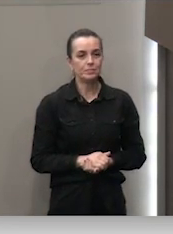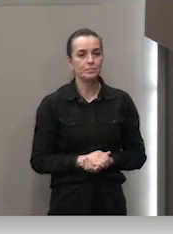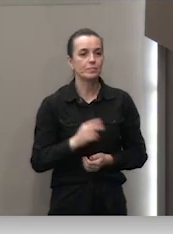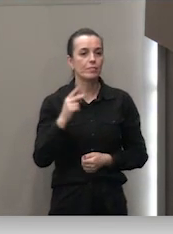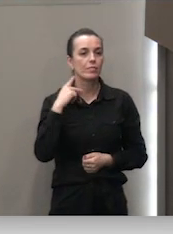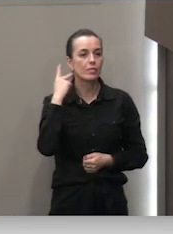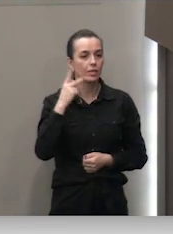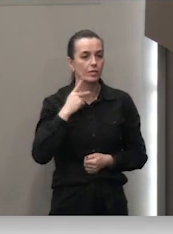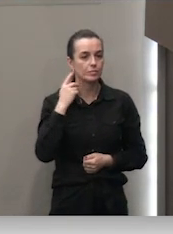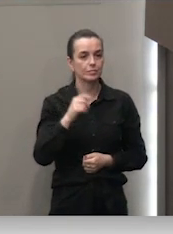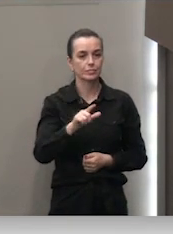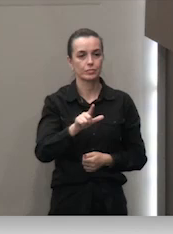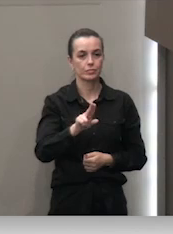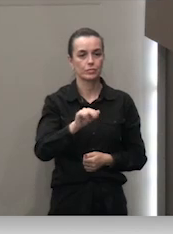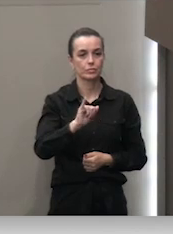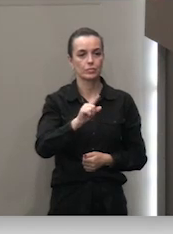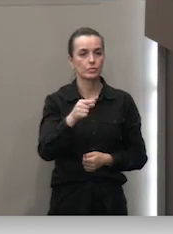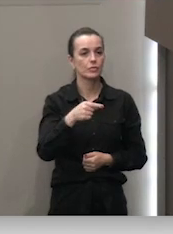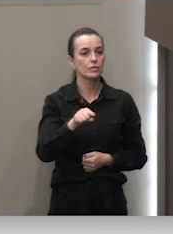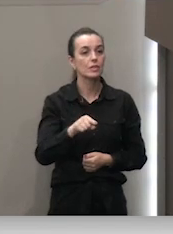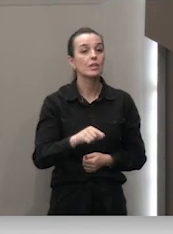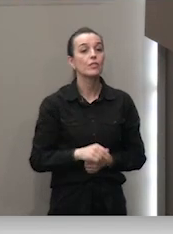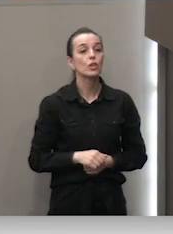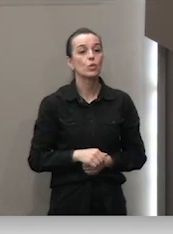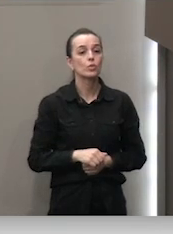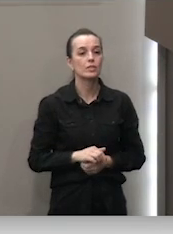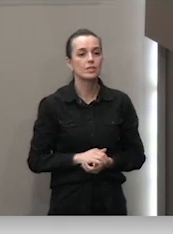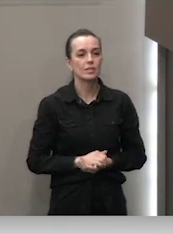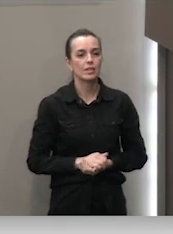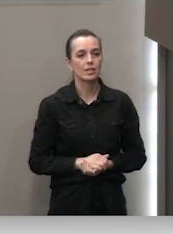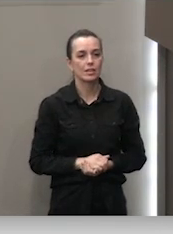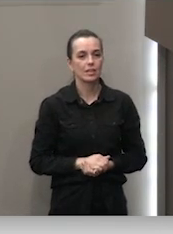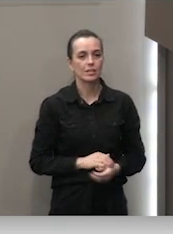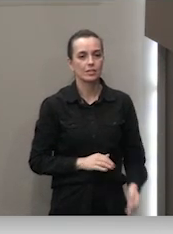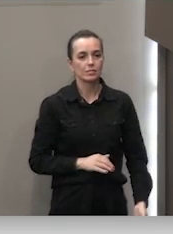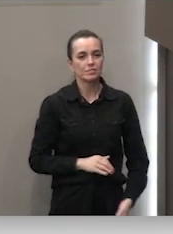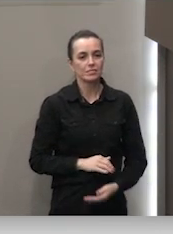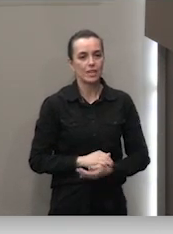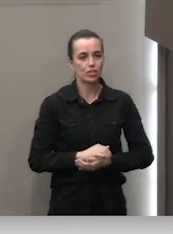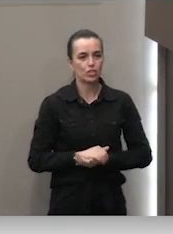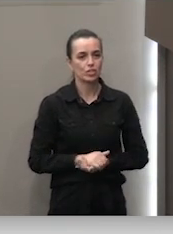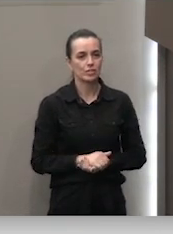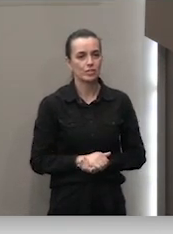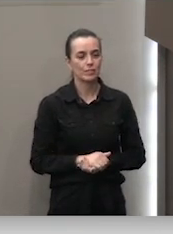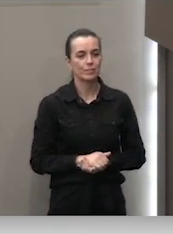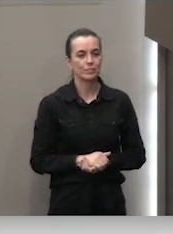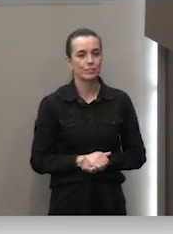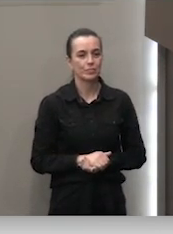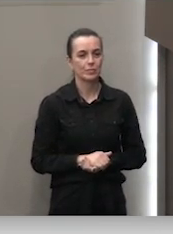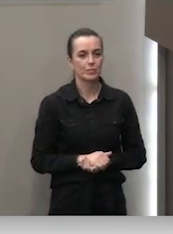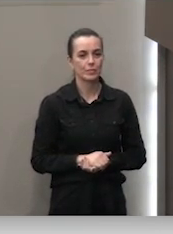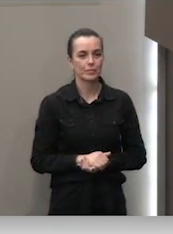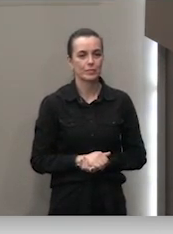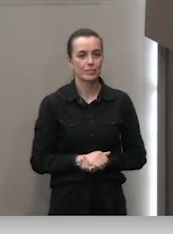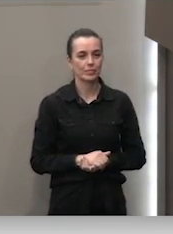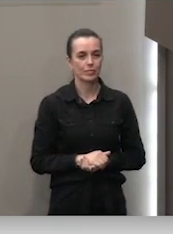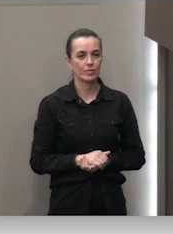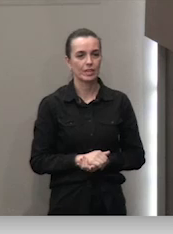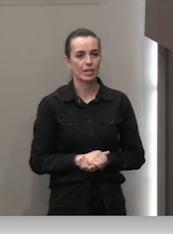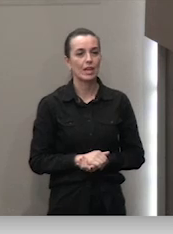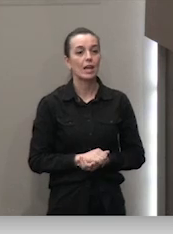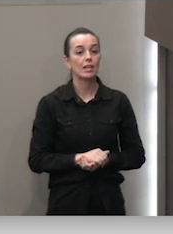Vereador Luiz Volmar Valendorf, ausente. Passamos à comunicação